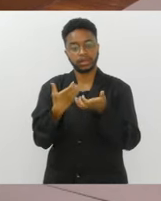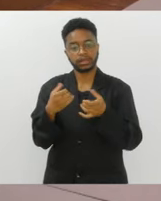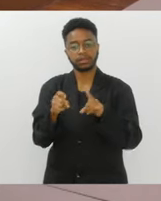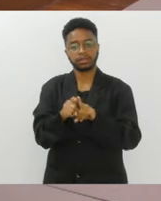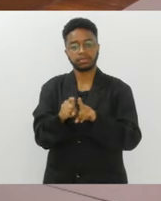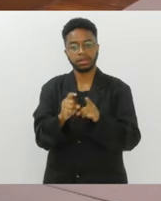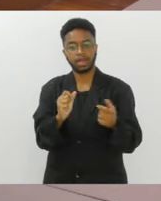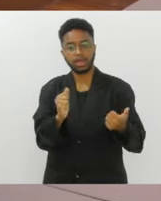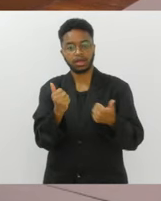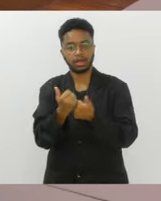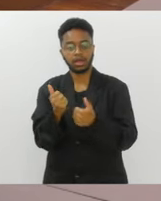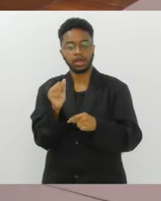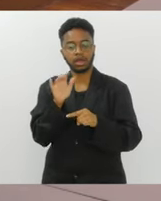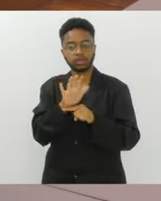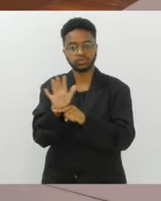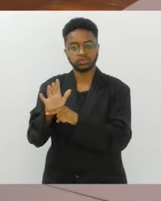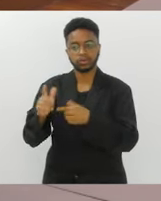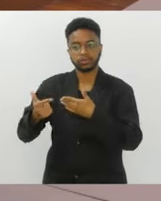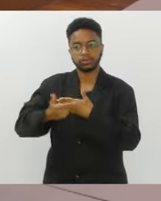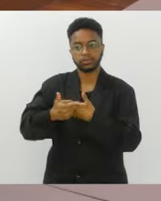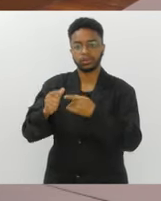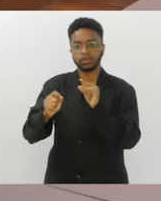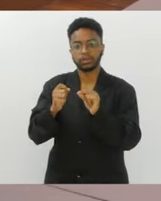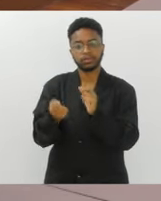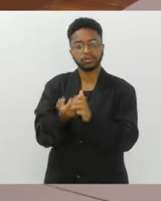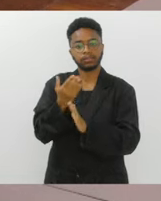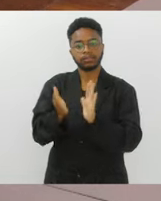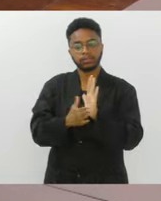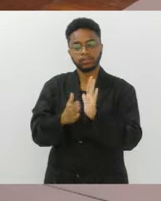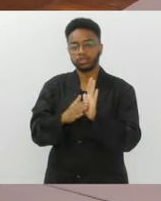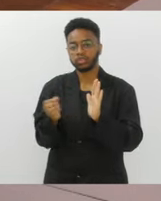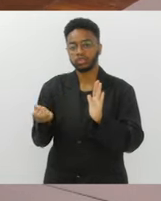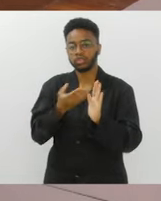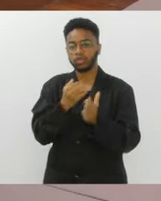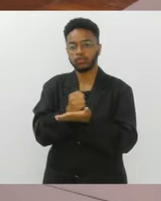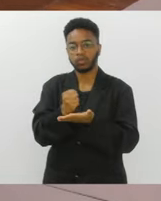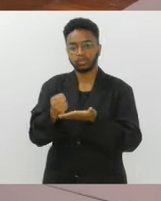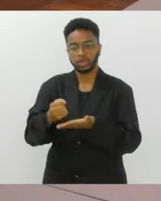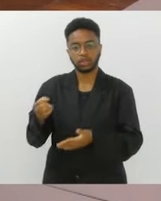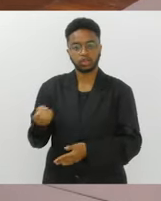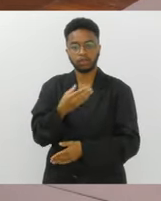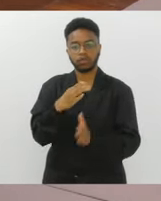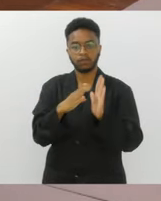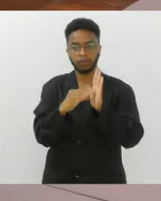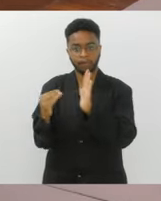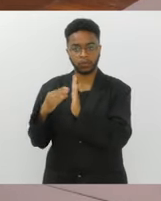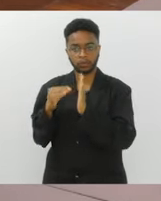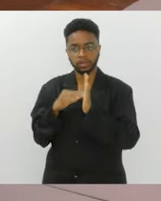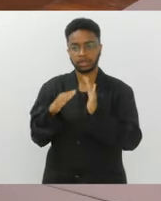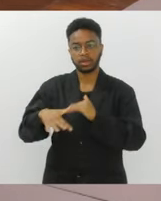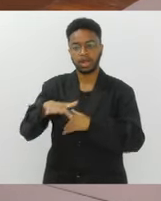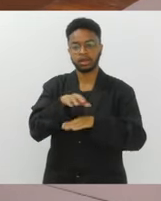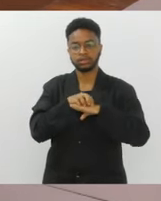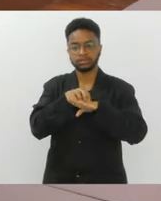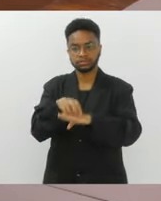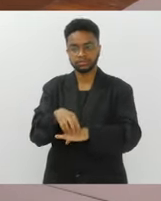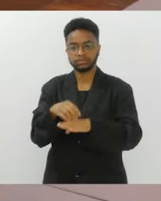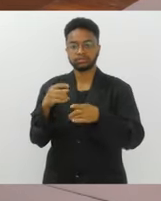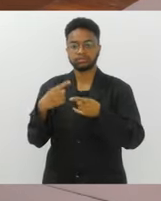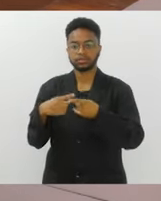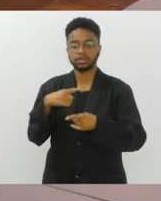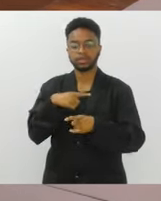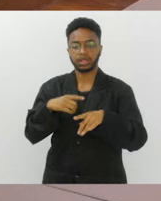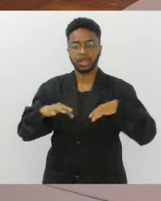Rodrigo Amorim, nesse papel de propor novas concessões, novos modelos de concessão no setor de transporte. A gente tem uma